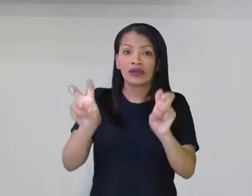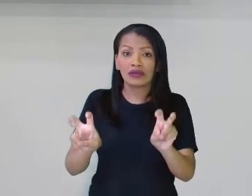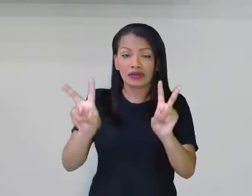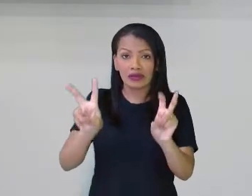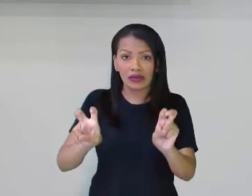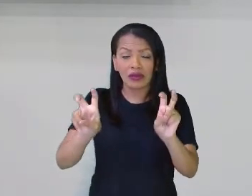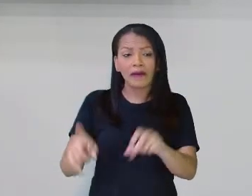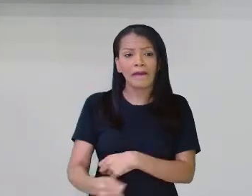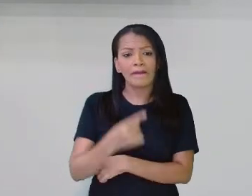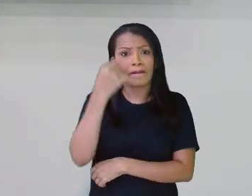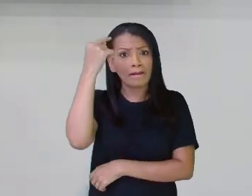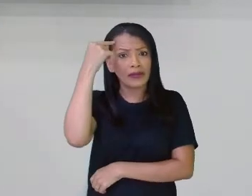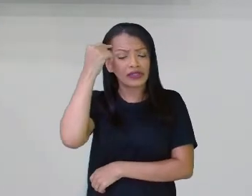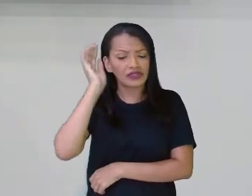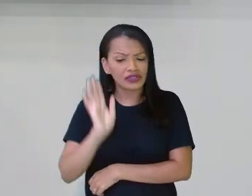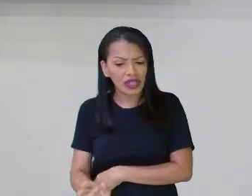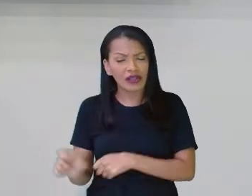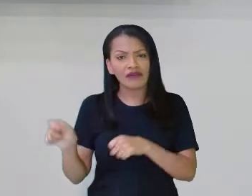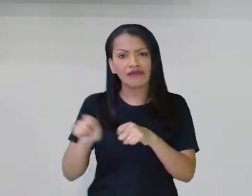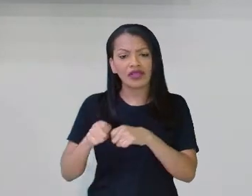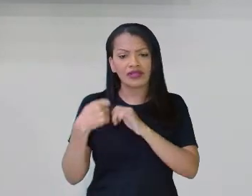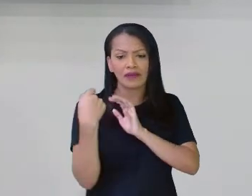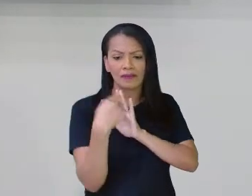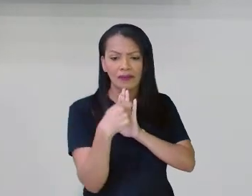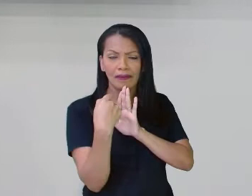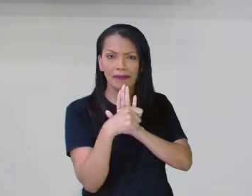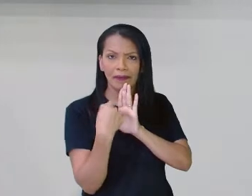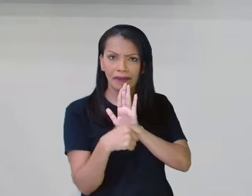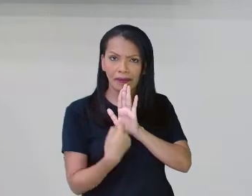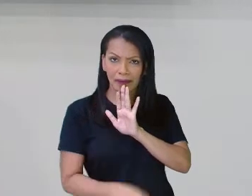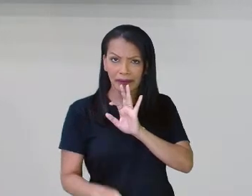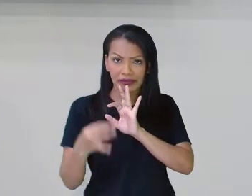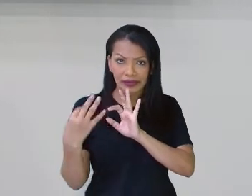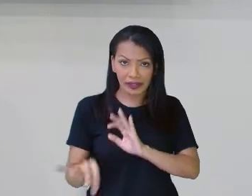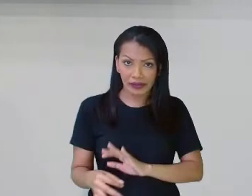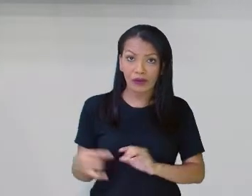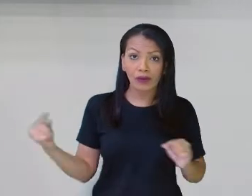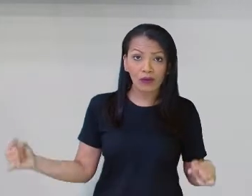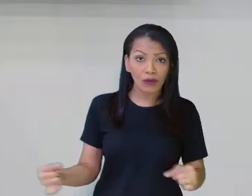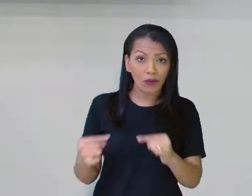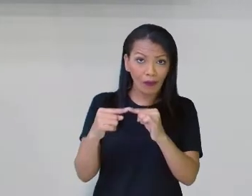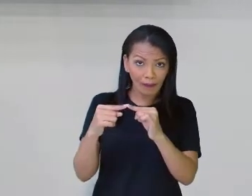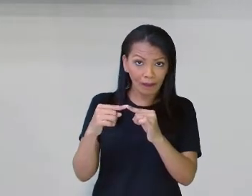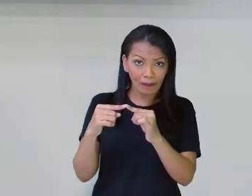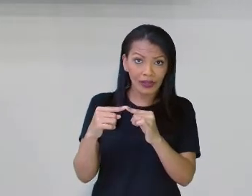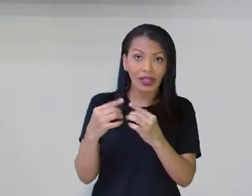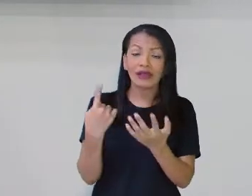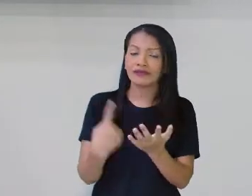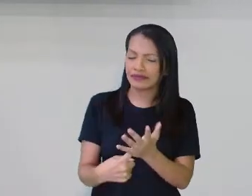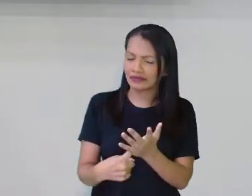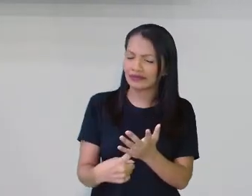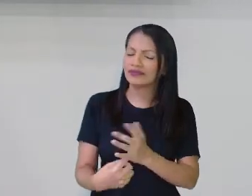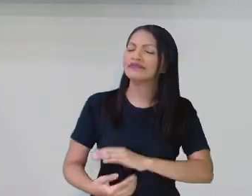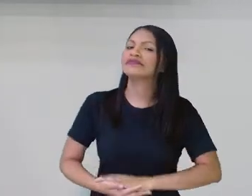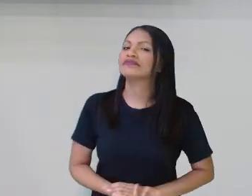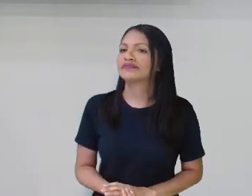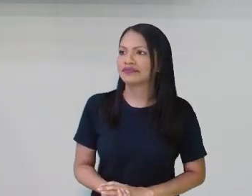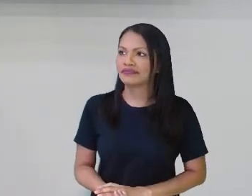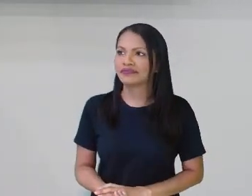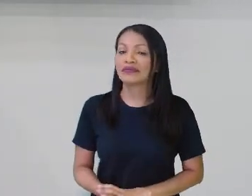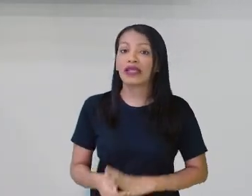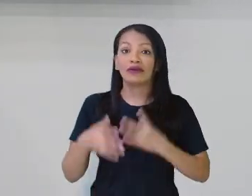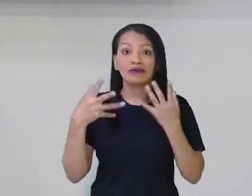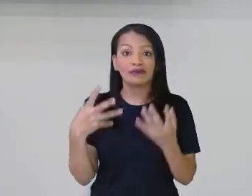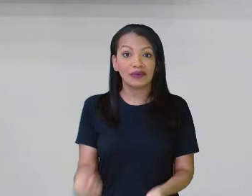para pensar em já produzir e escrever este verbete. Combinado? Vamos lá. Vamos iniciar, claro,